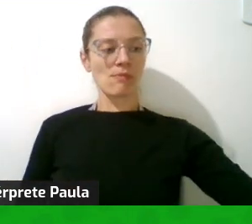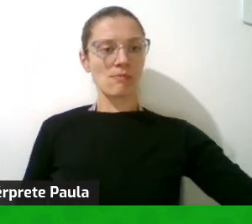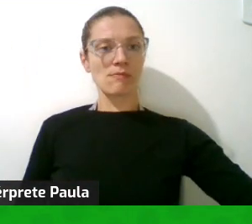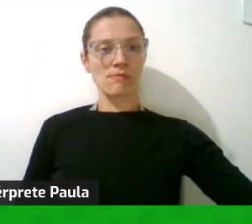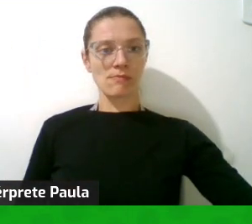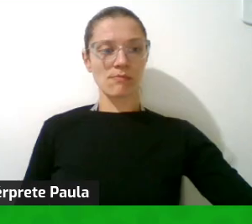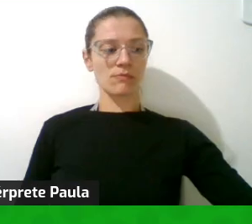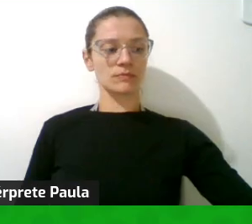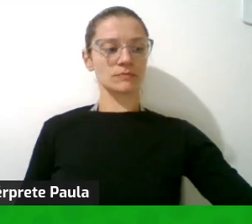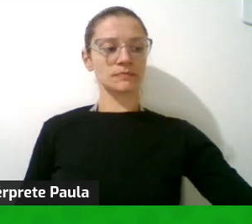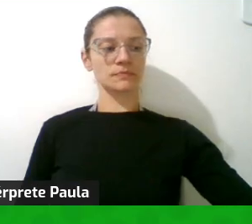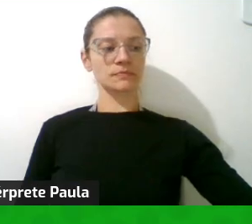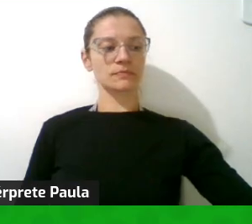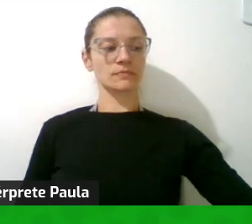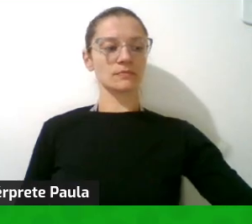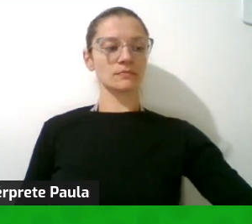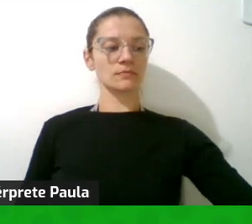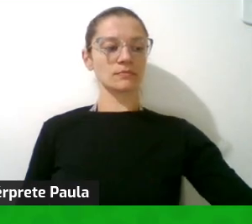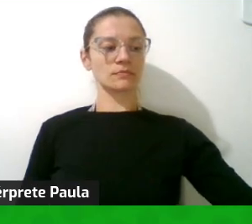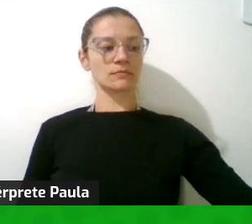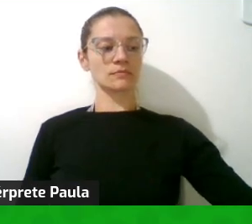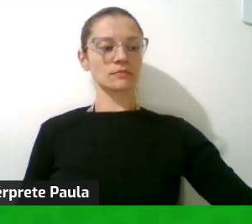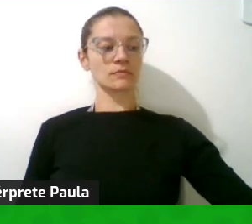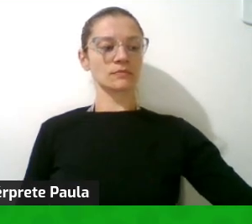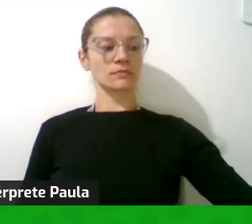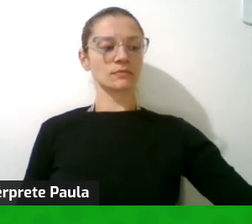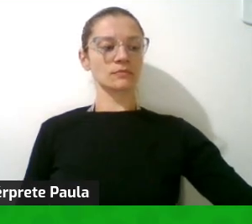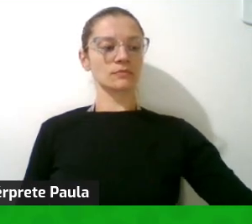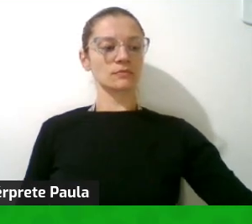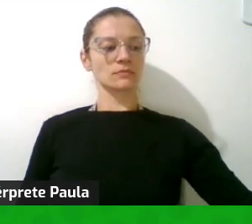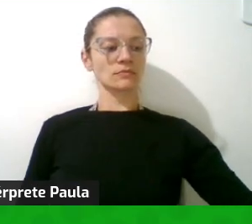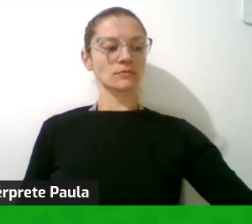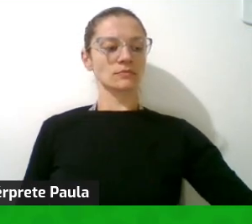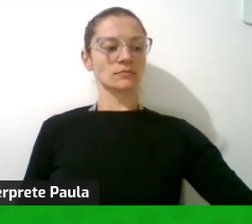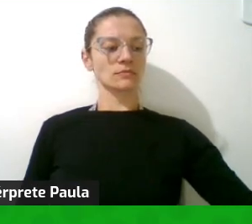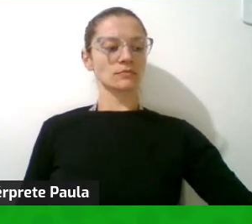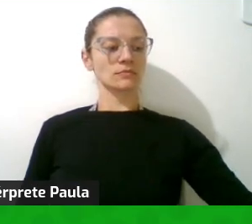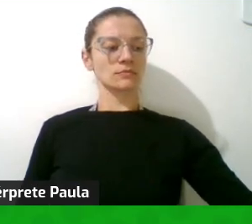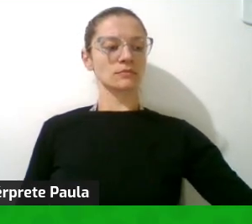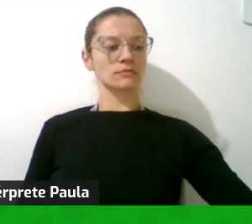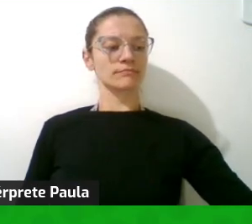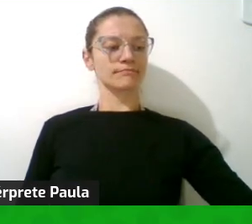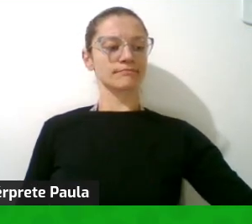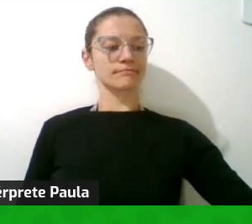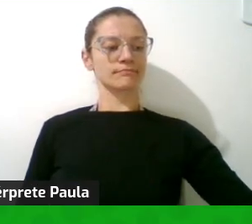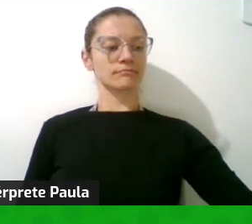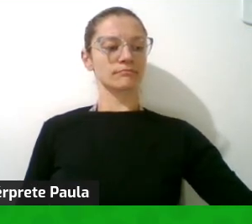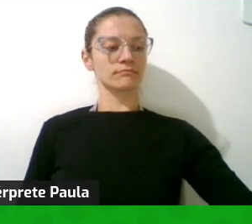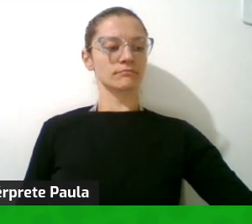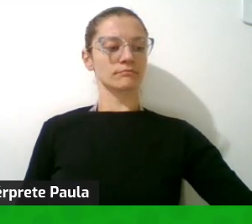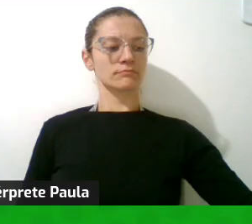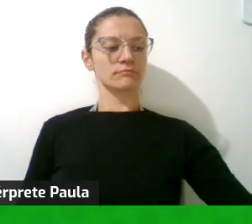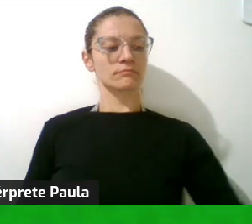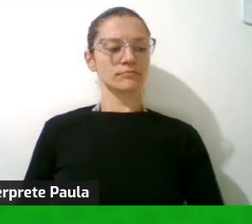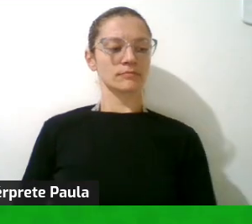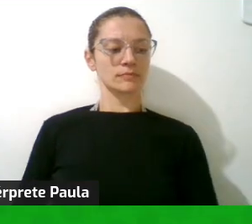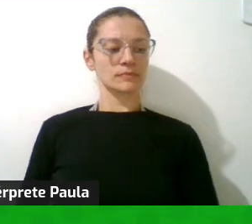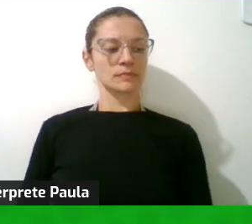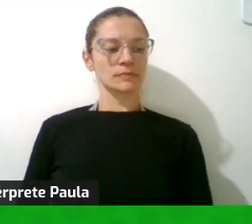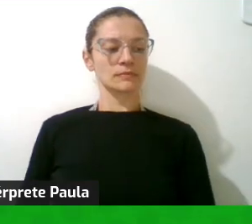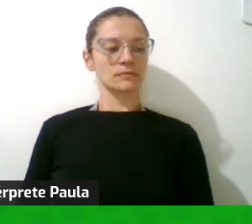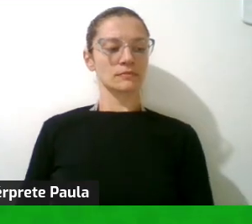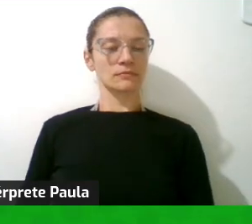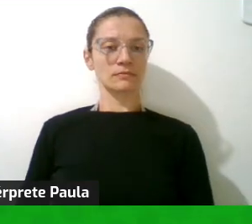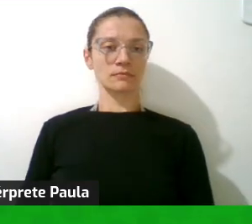mim, para eu já ter o resultado. Então, bem simples